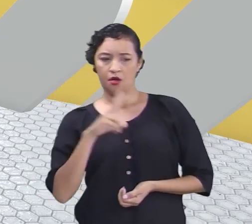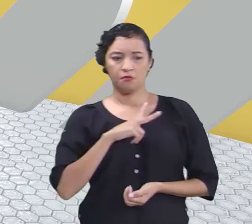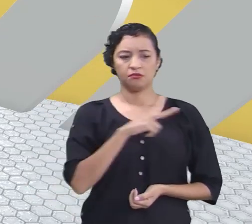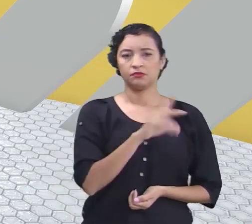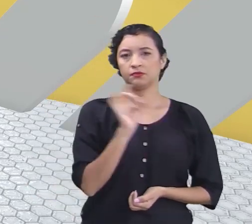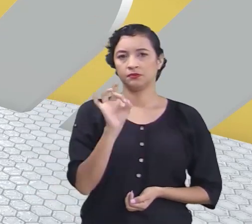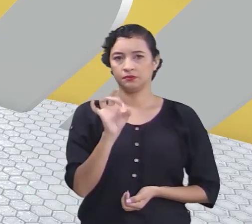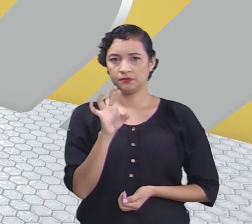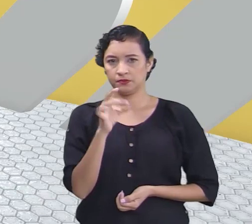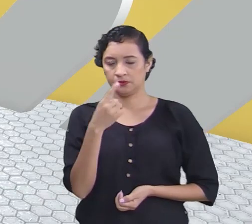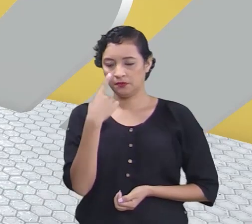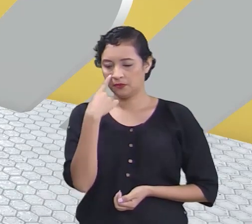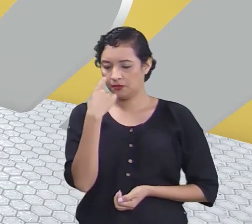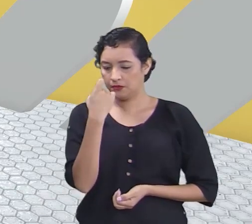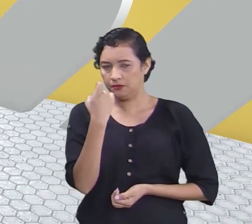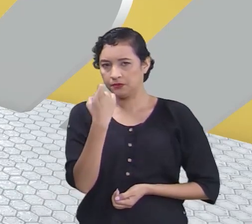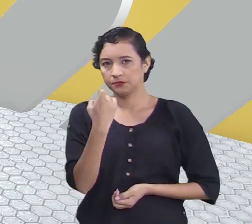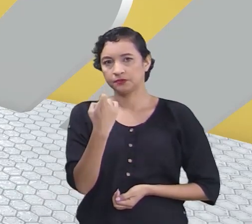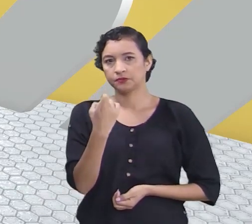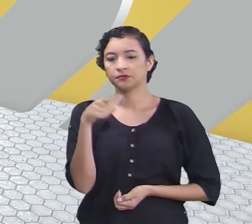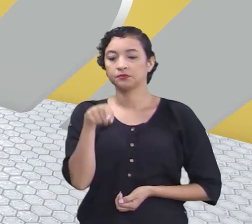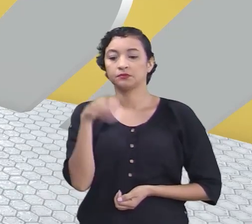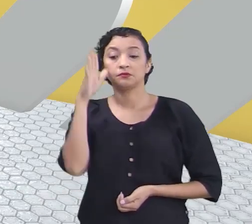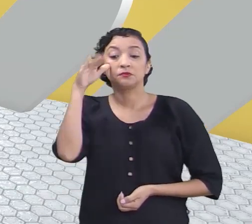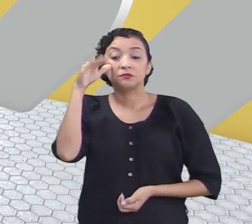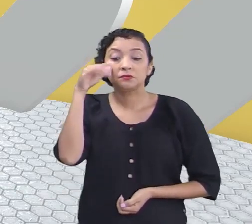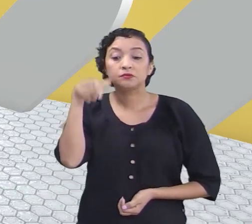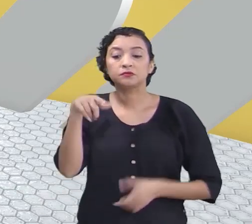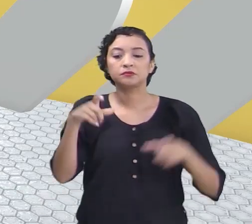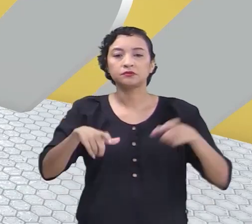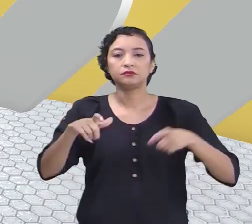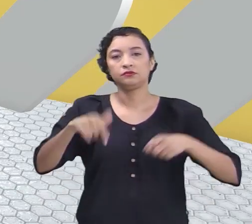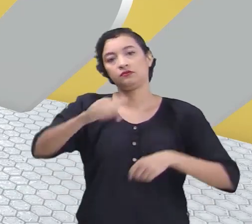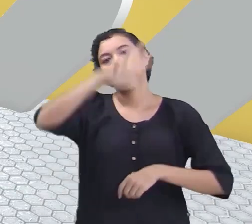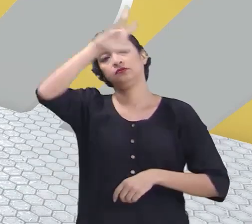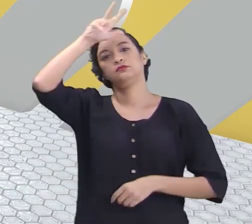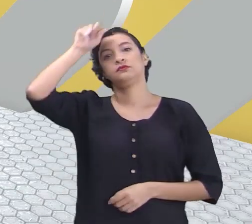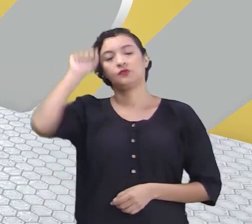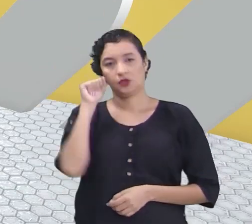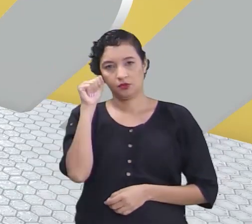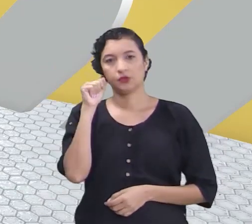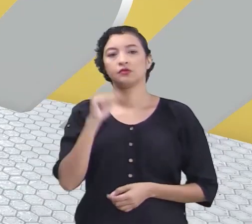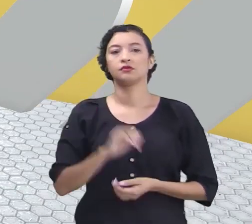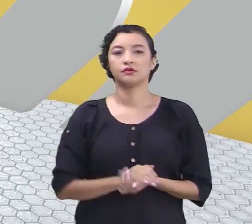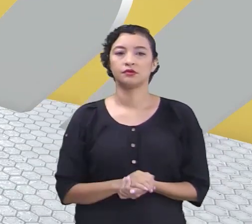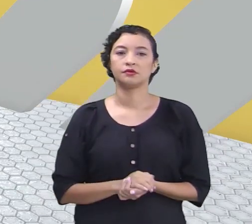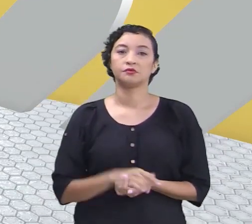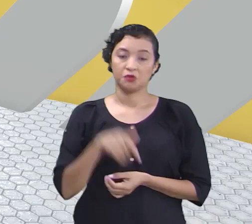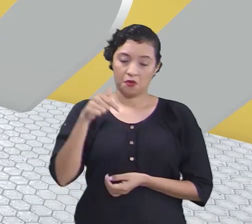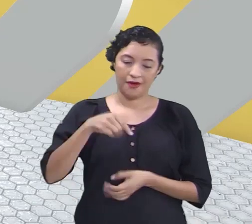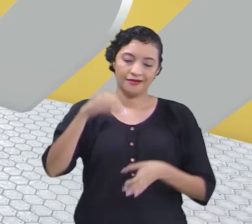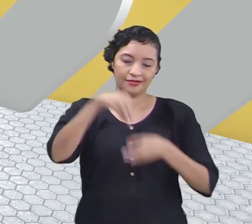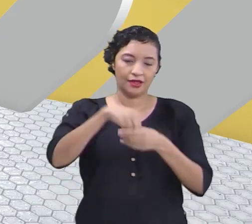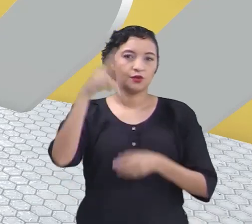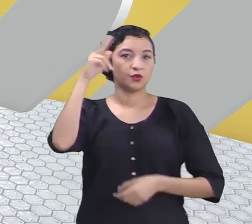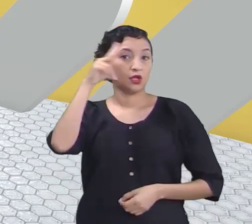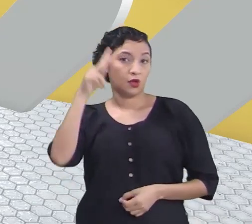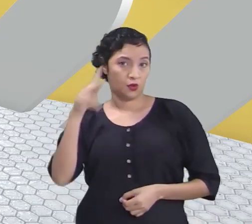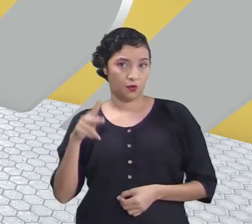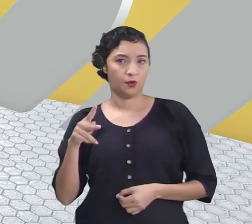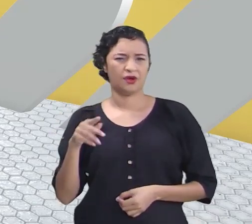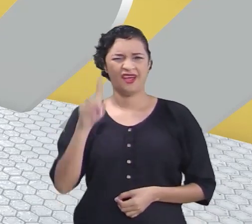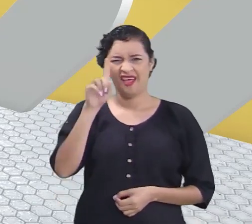queriam explorar a terra, queriam explorar os índios. E isso tudo faz parte da nossa história. É uma coisa